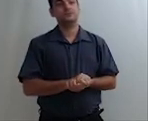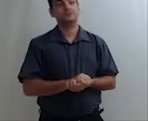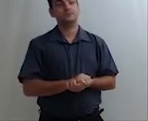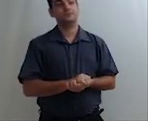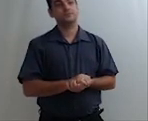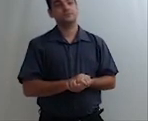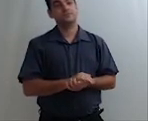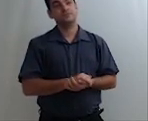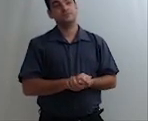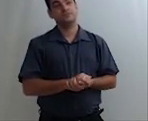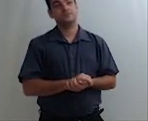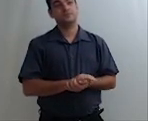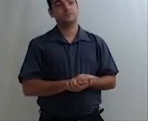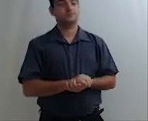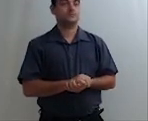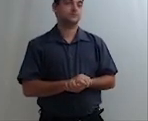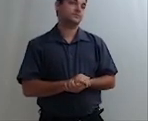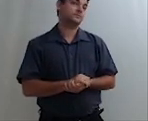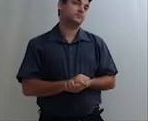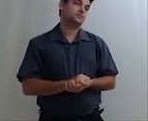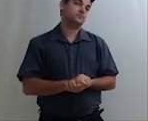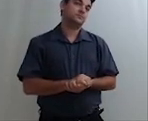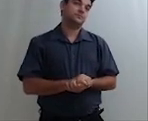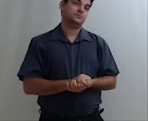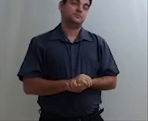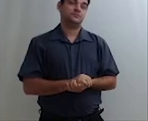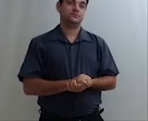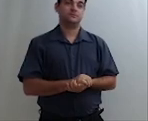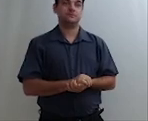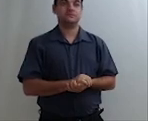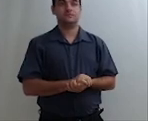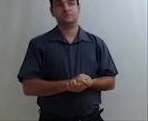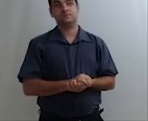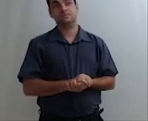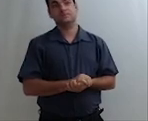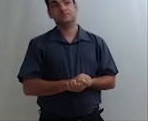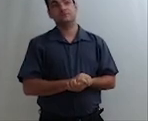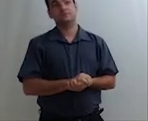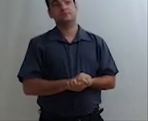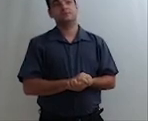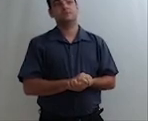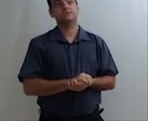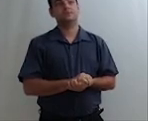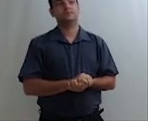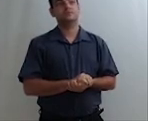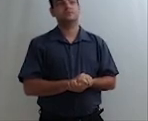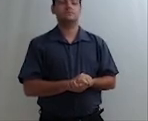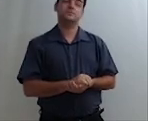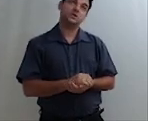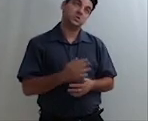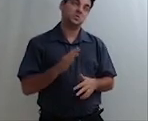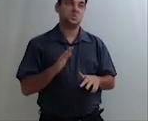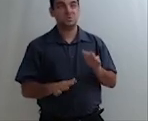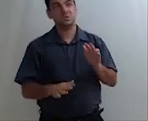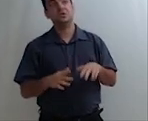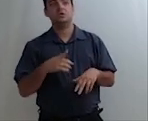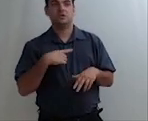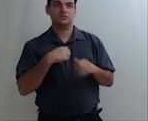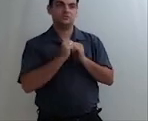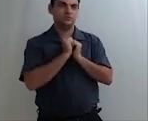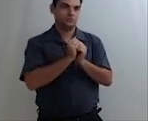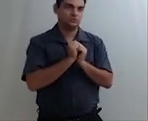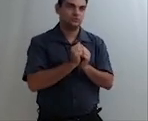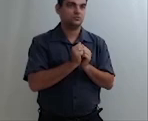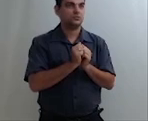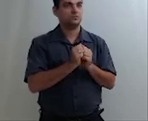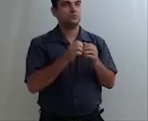relat entes colegas eu eu esta até acompanhando a turma em respeito à segurança jurídica